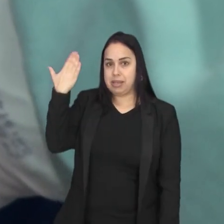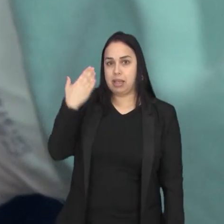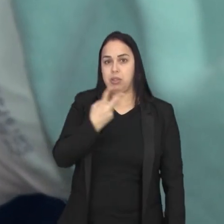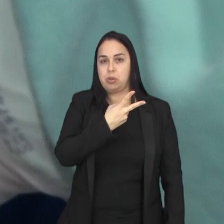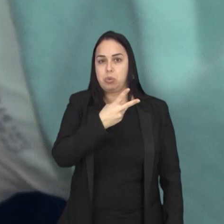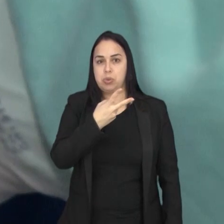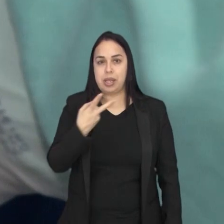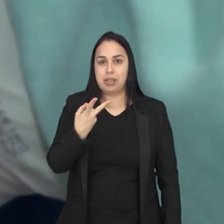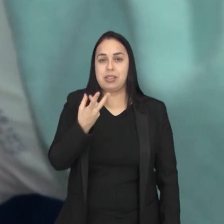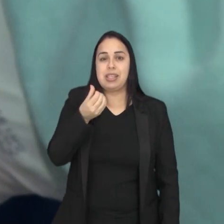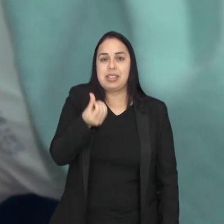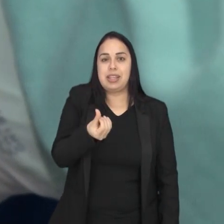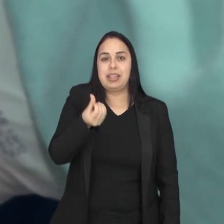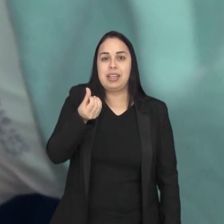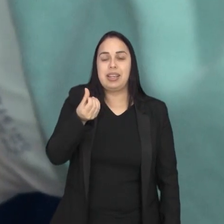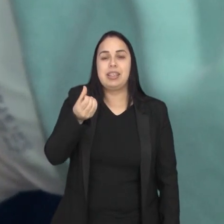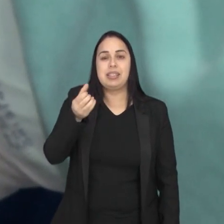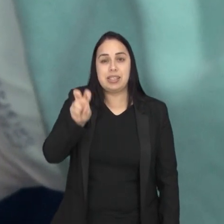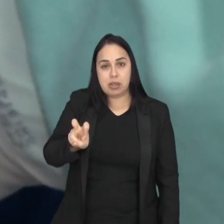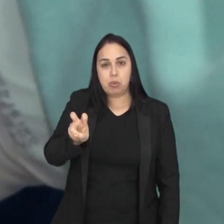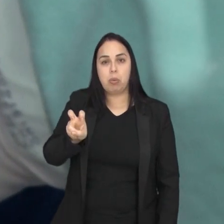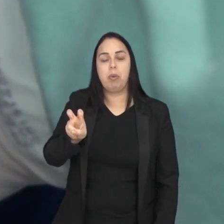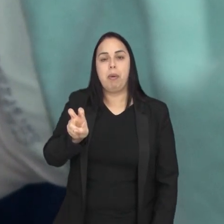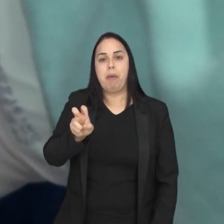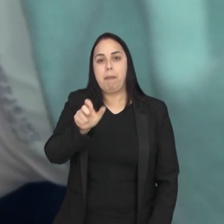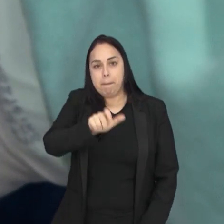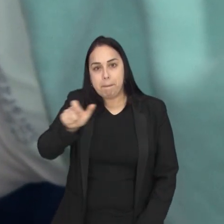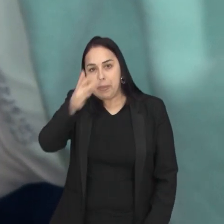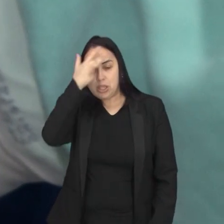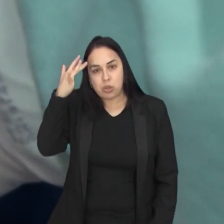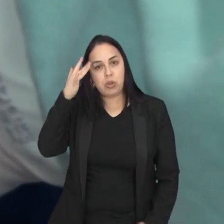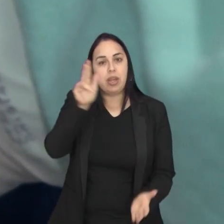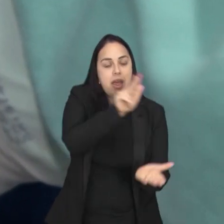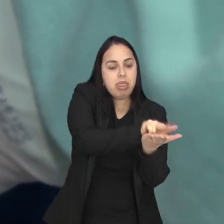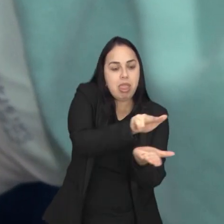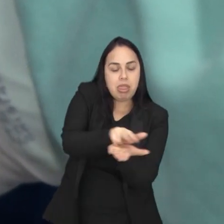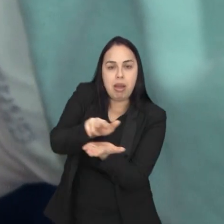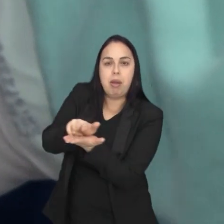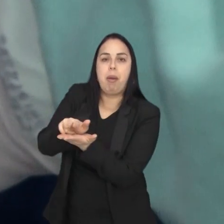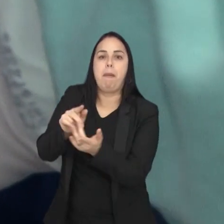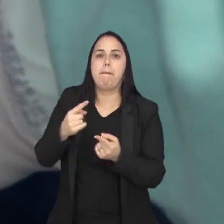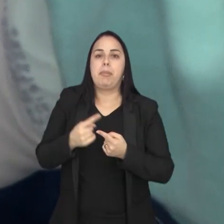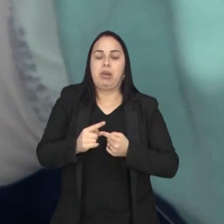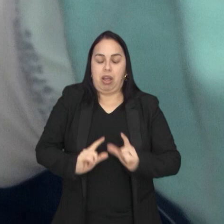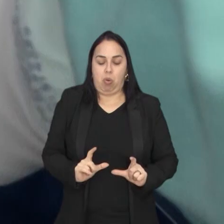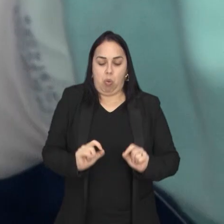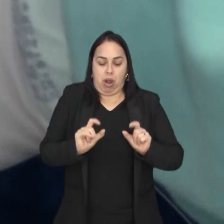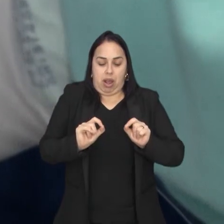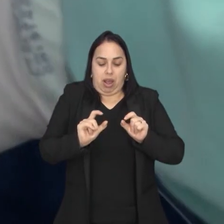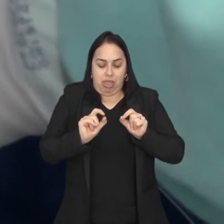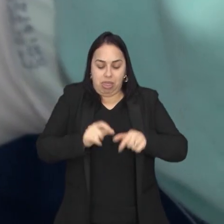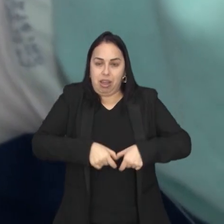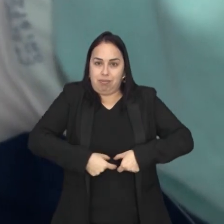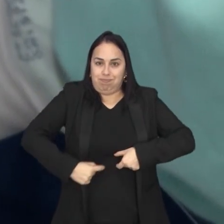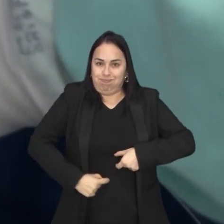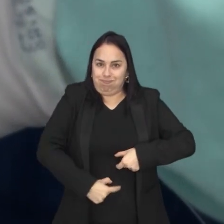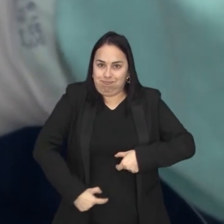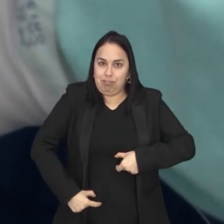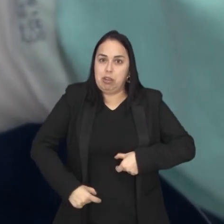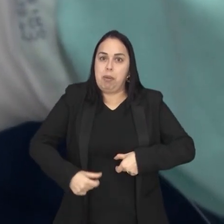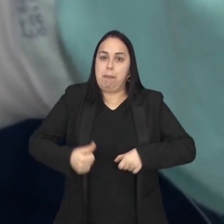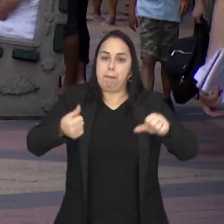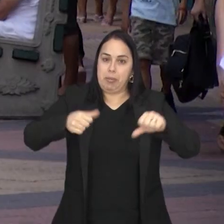ano passado, 265 brasileiros tenham sido internados a cada dia por complicações do câncer